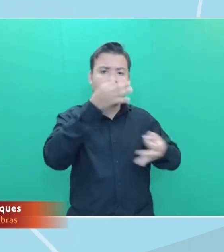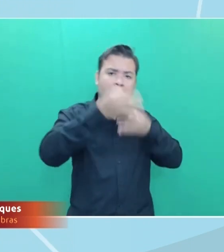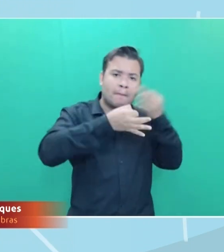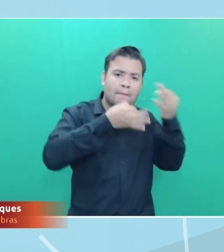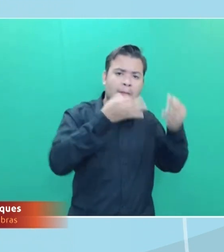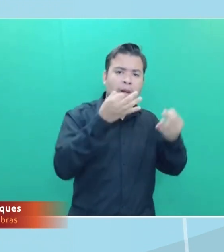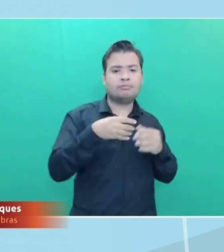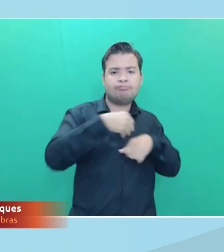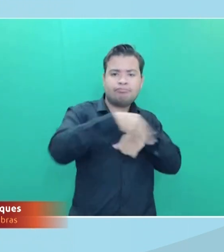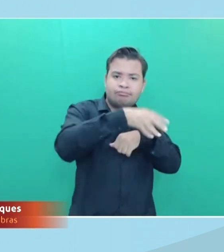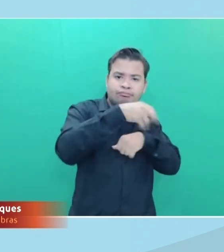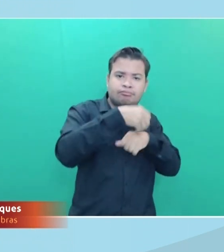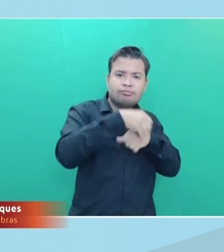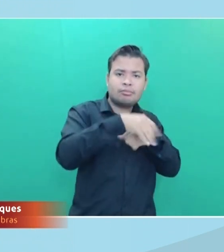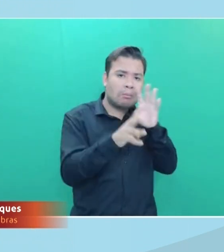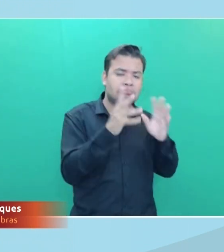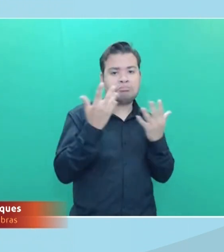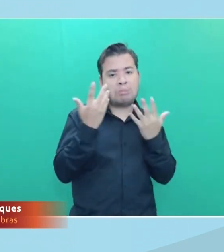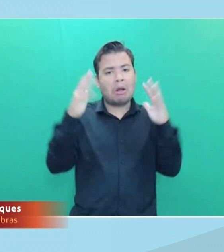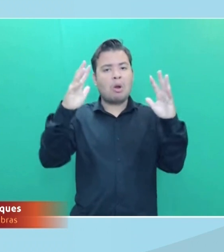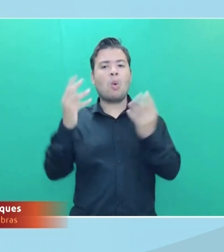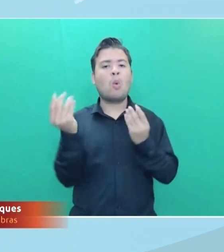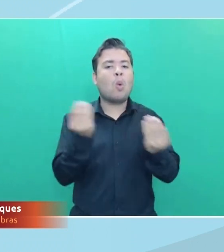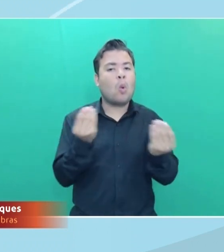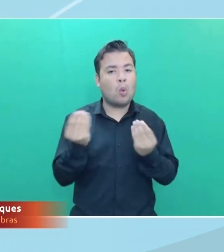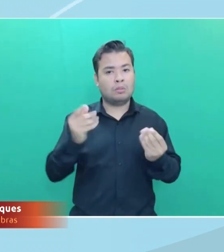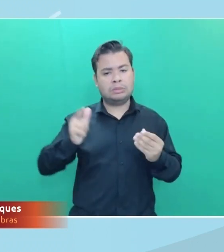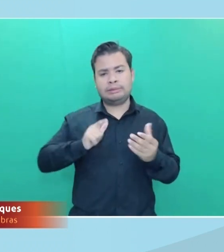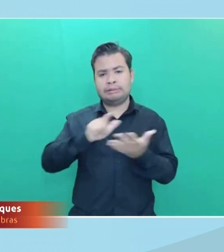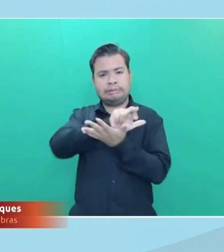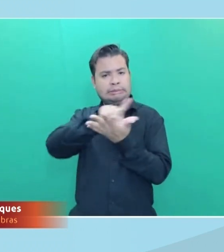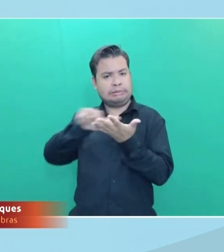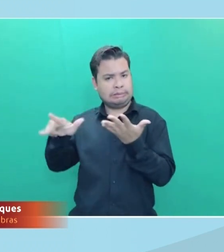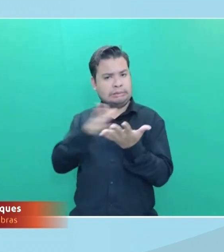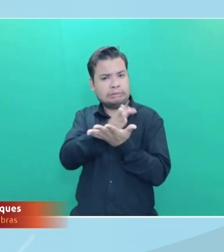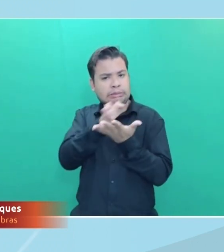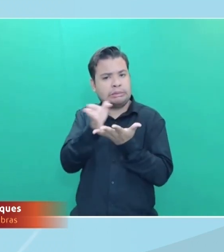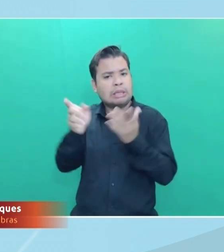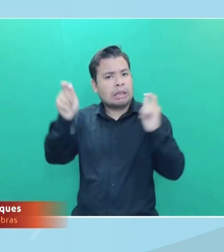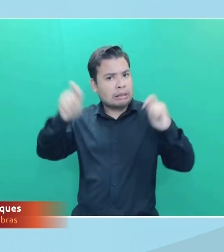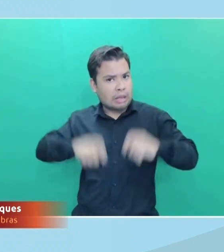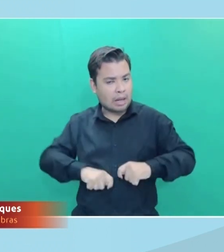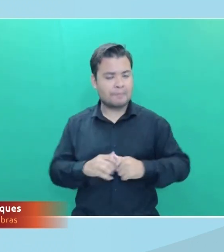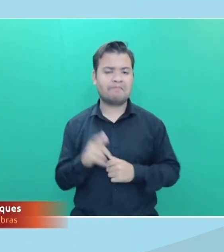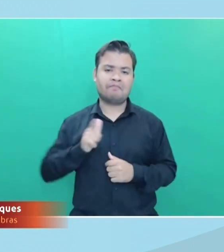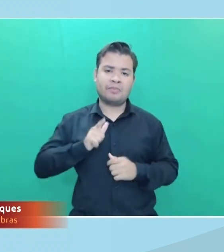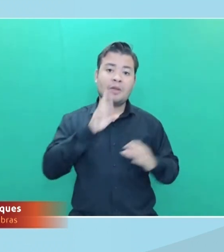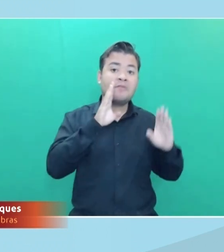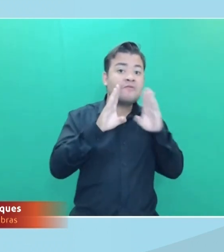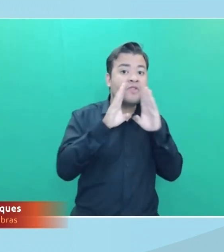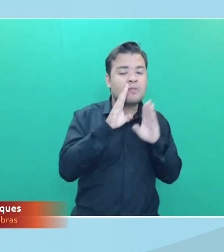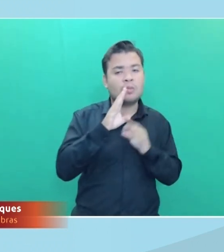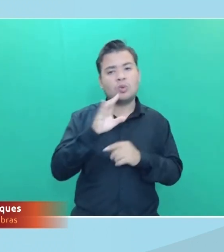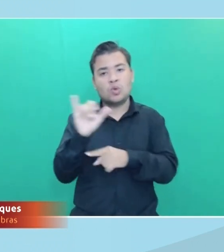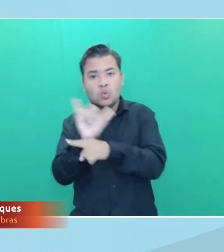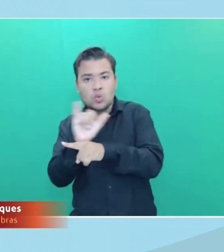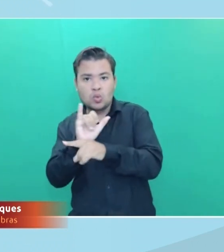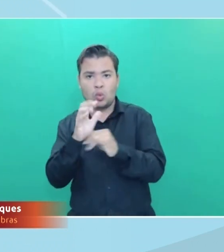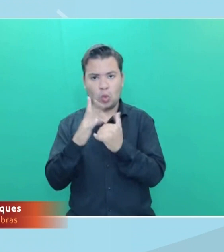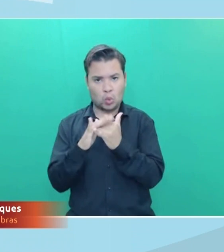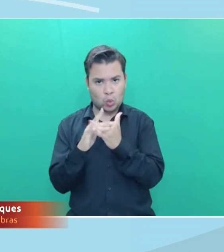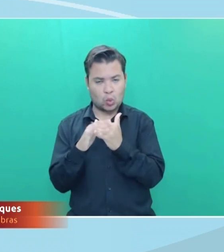ou elogios. Nós temos diferentes canais para você entrar em contato. Facebook, YouTube,